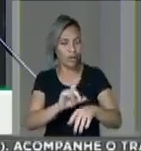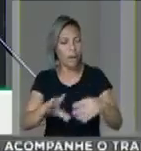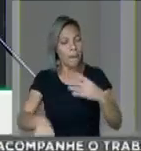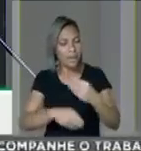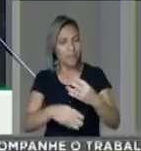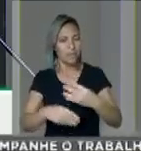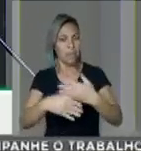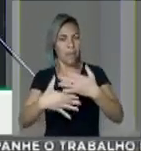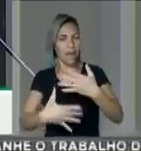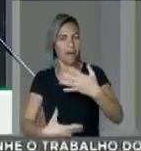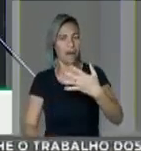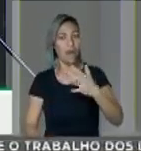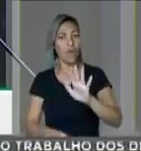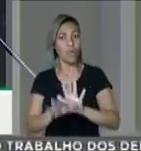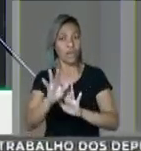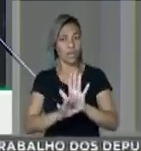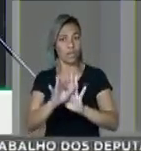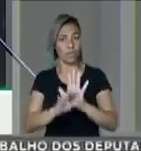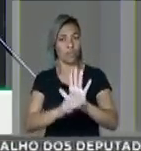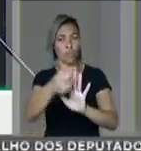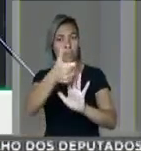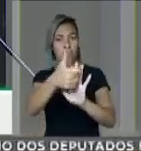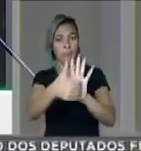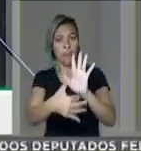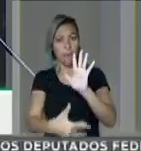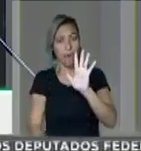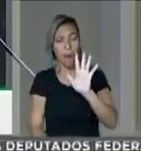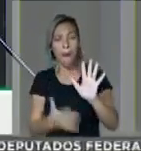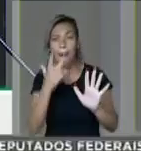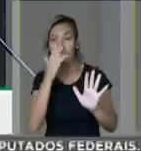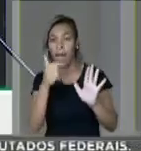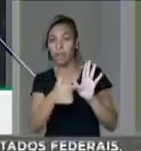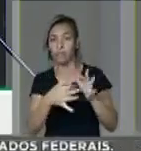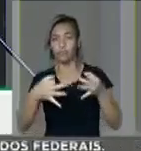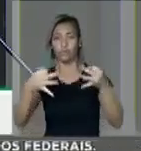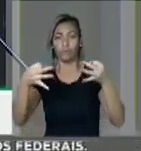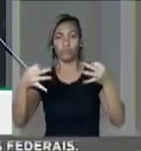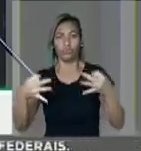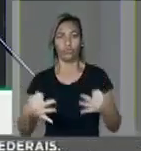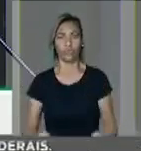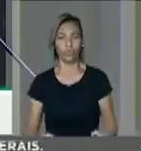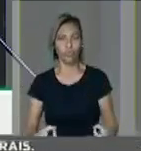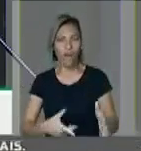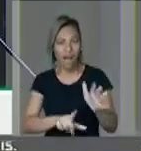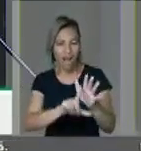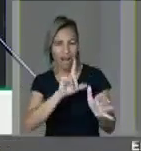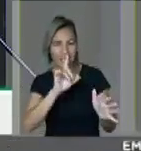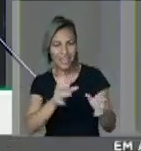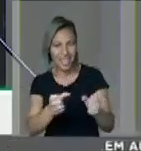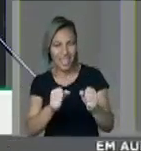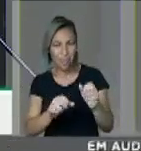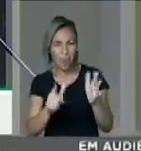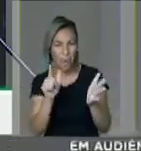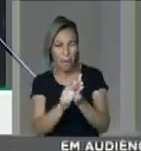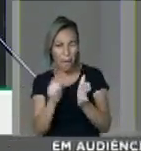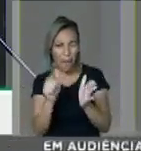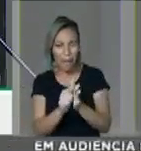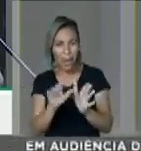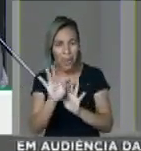fazer com que este texto fosse mais justo do que o texto enviado para o Congresso Nacional.